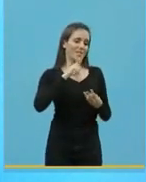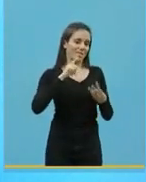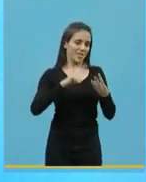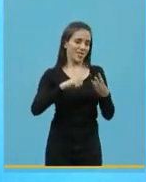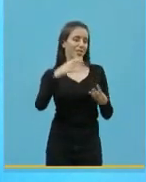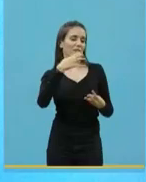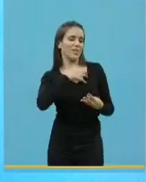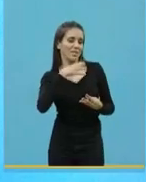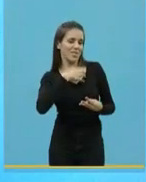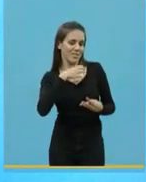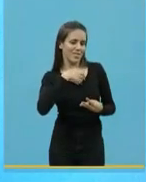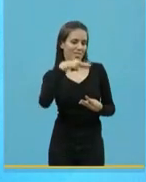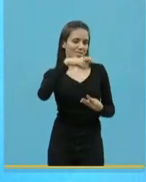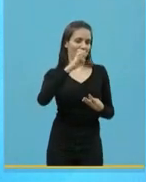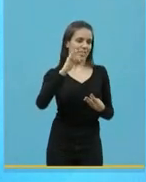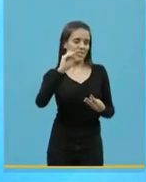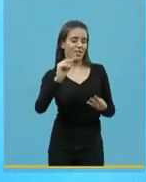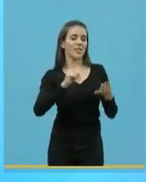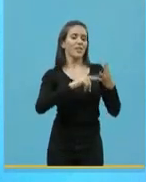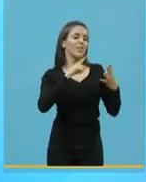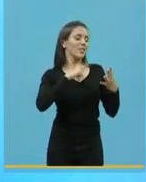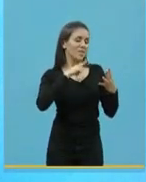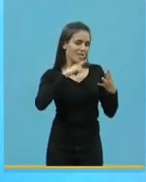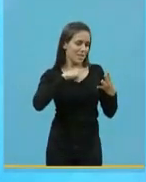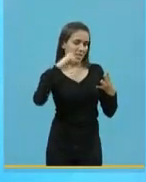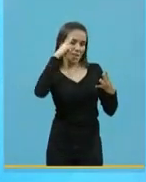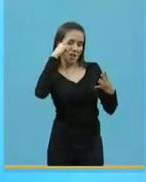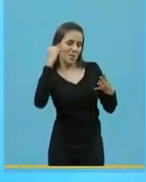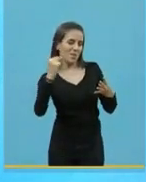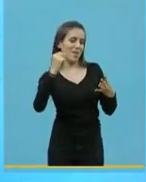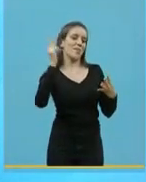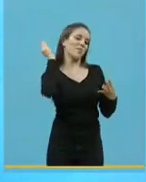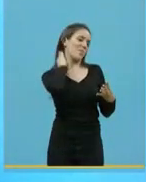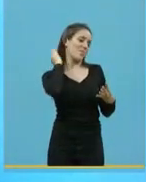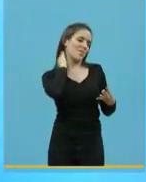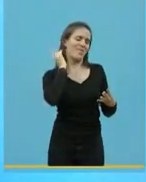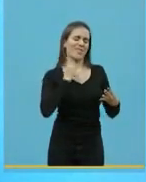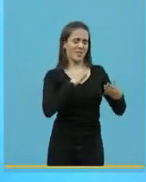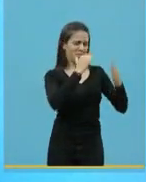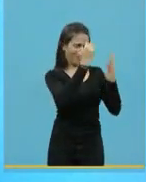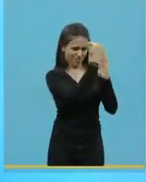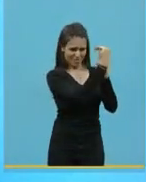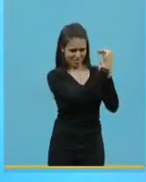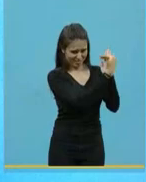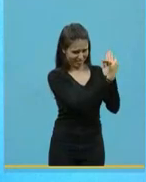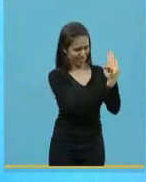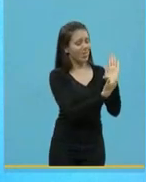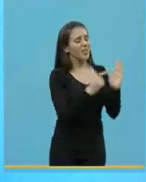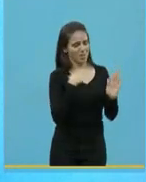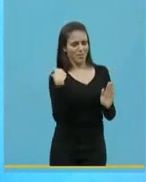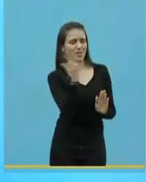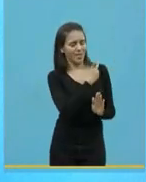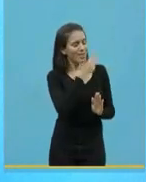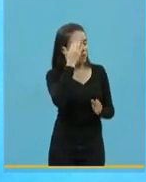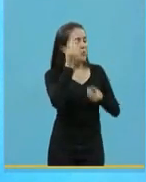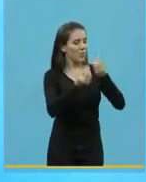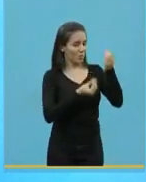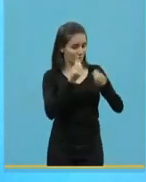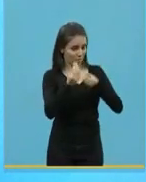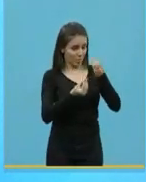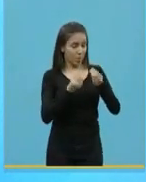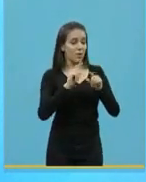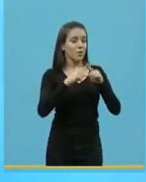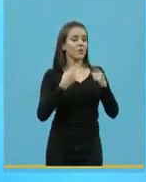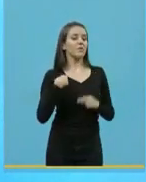a globo na bahia jader barbalho tem a band no pará ea lista extensa a gente sabe bem como isso funciona agora mais